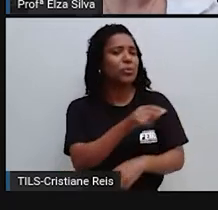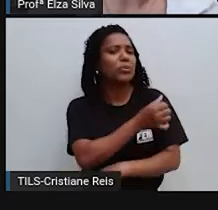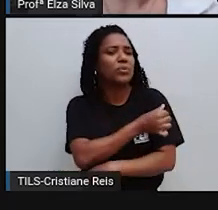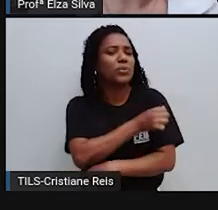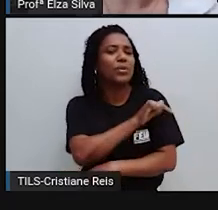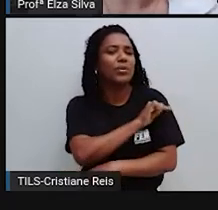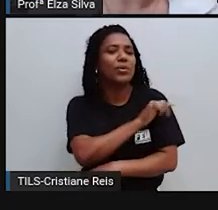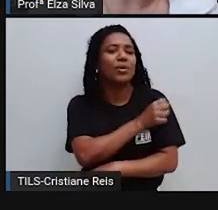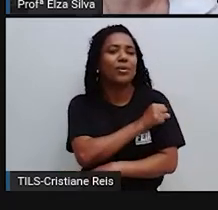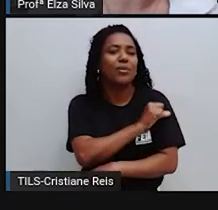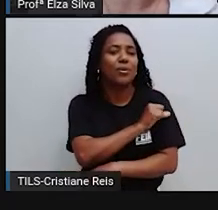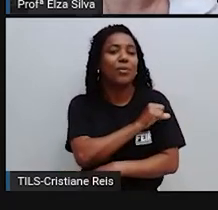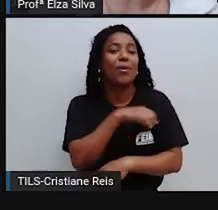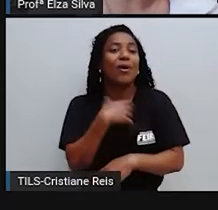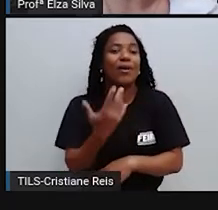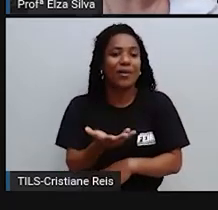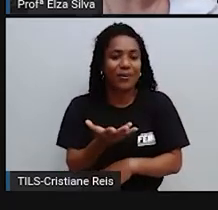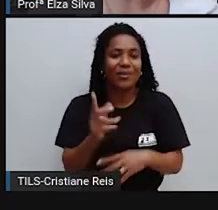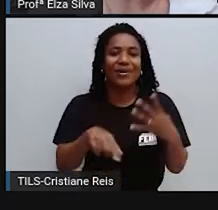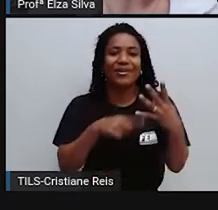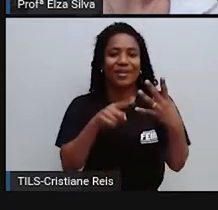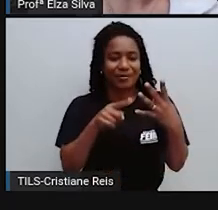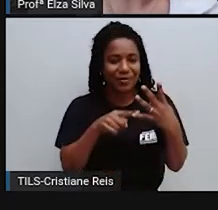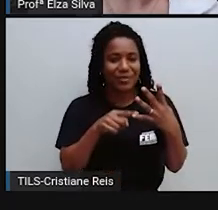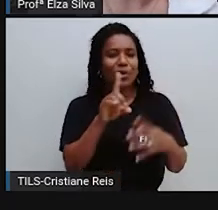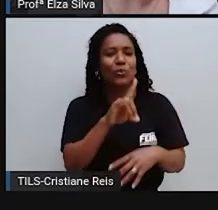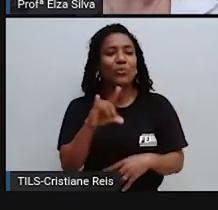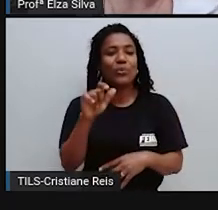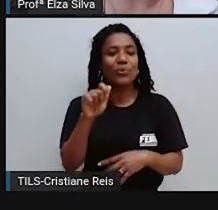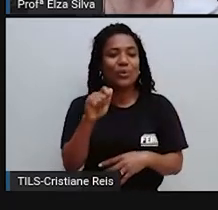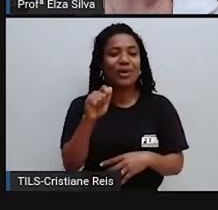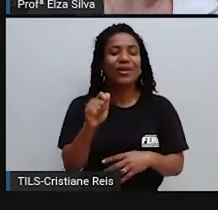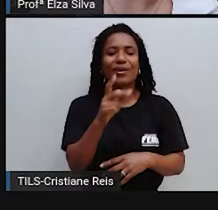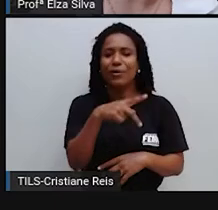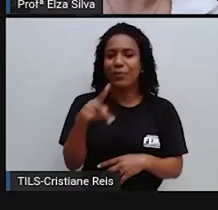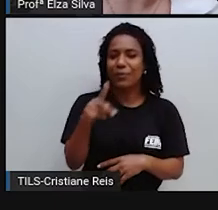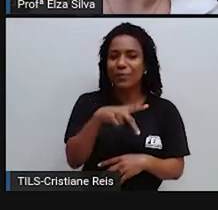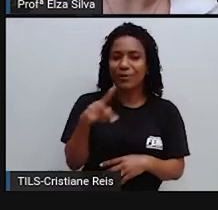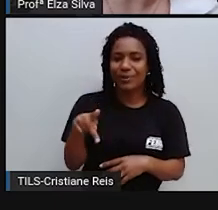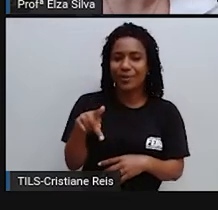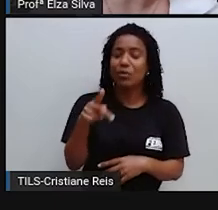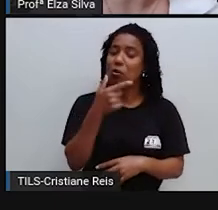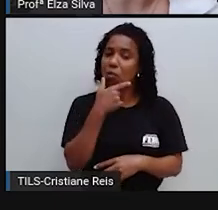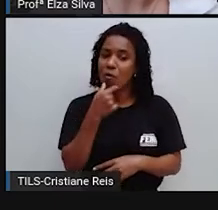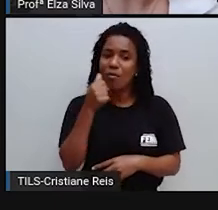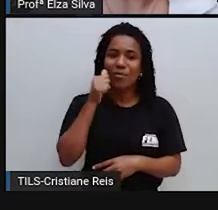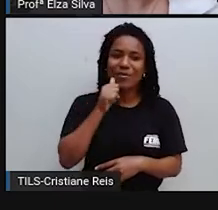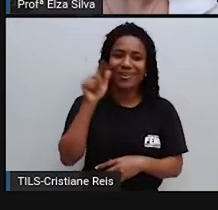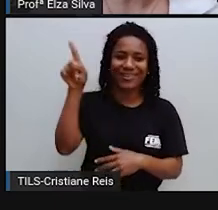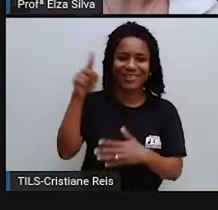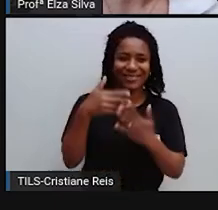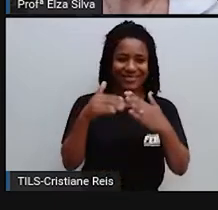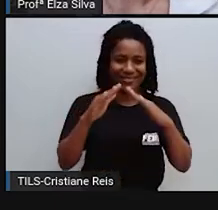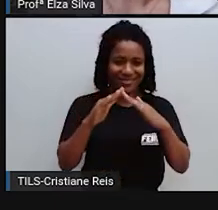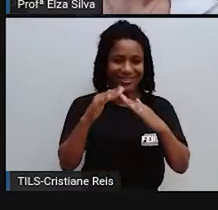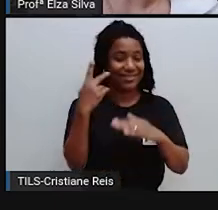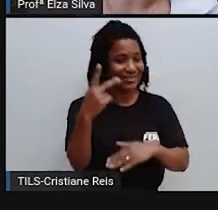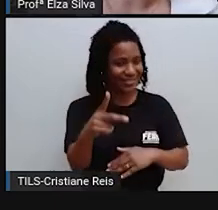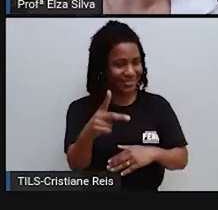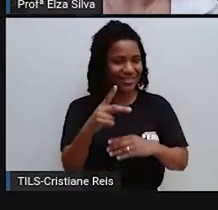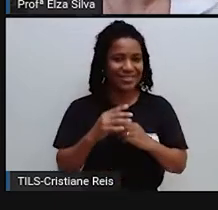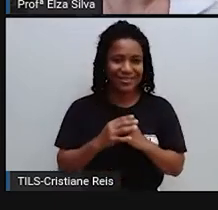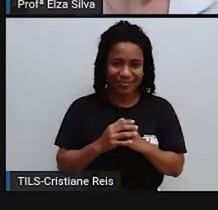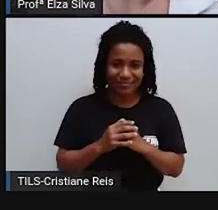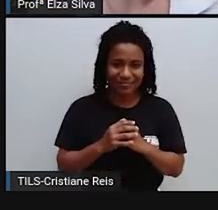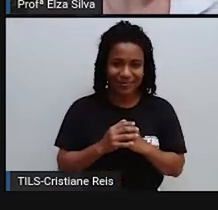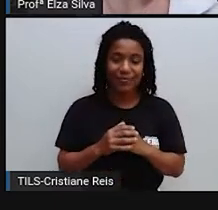hoje. Teacher, o nome do seu professor ou de sua professora da escola onde você estuda. And